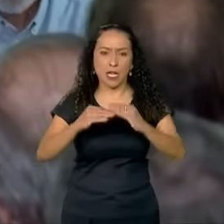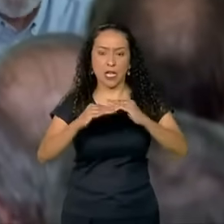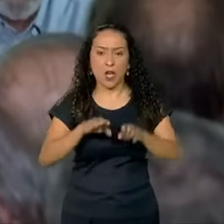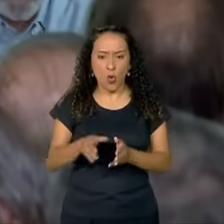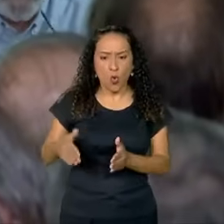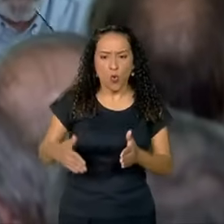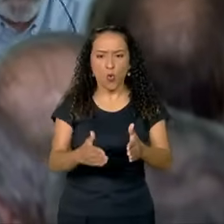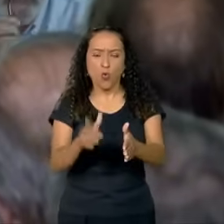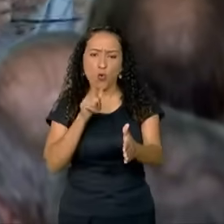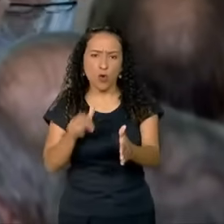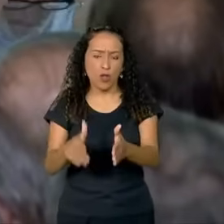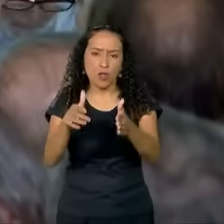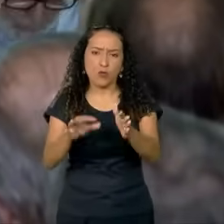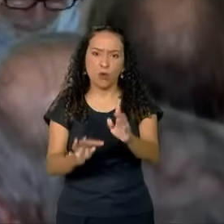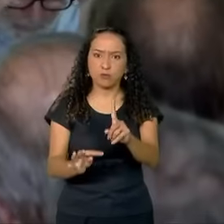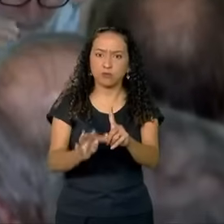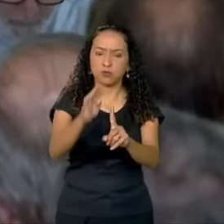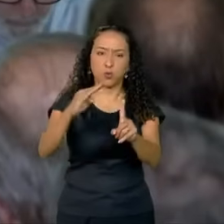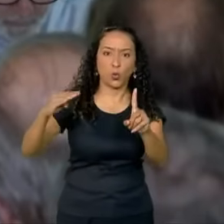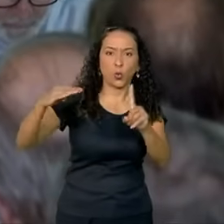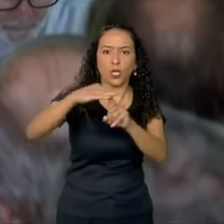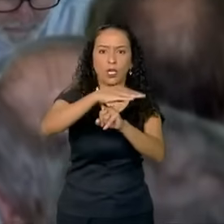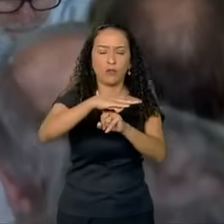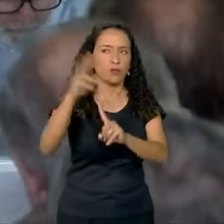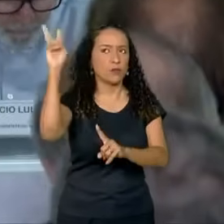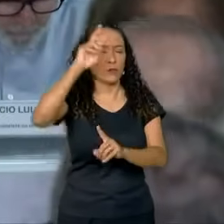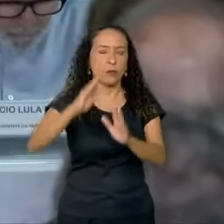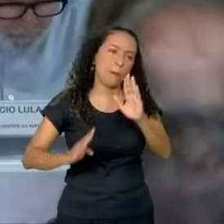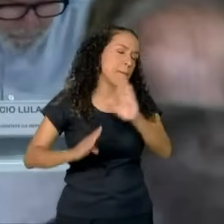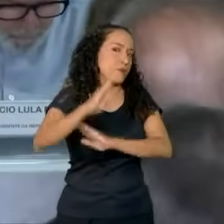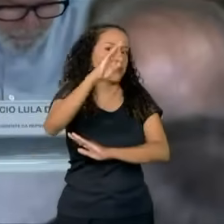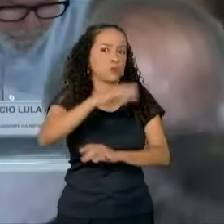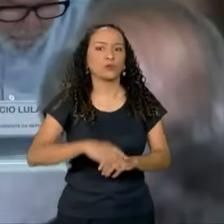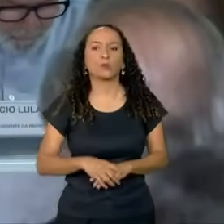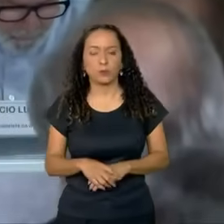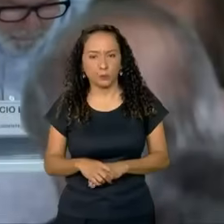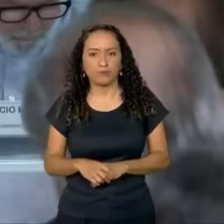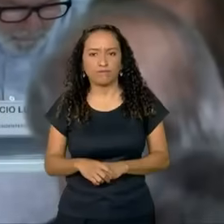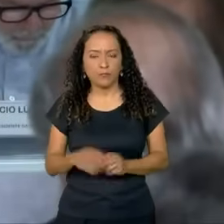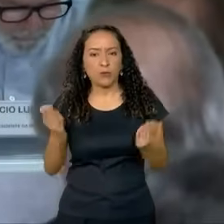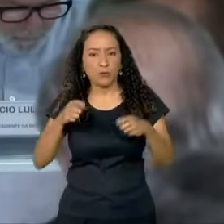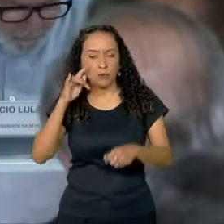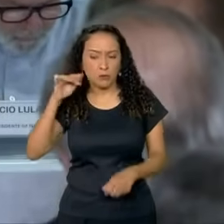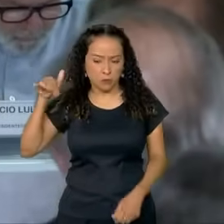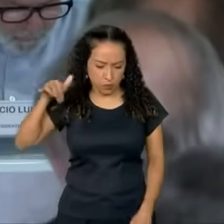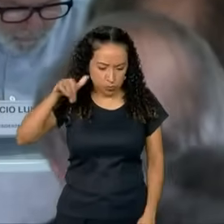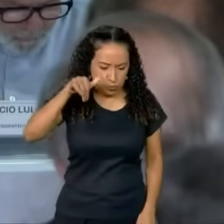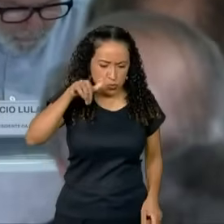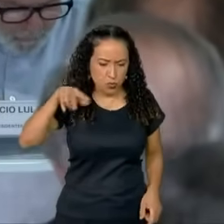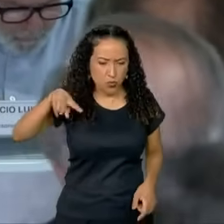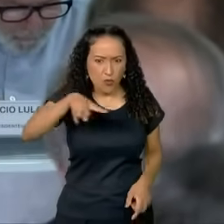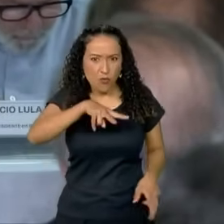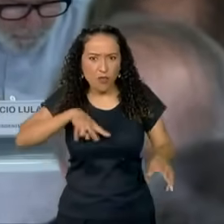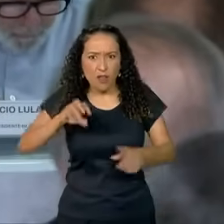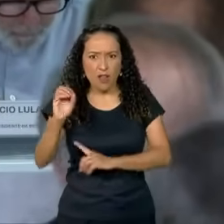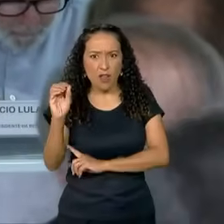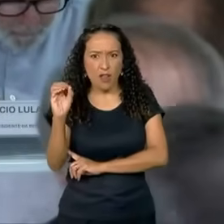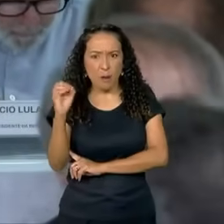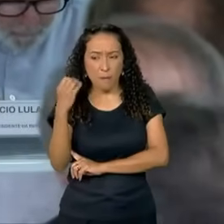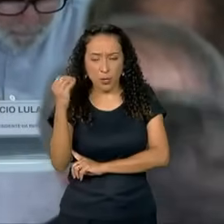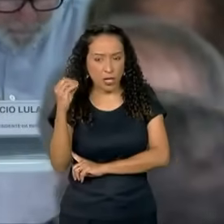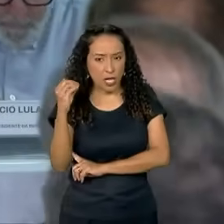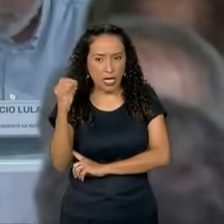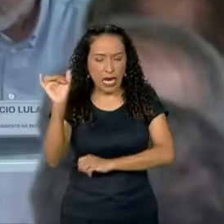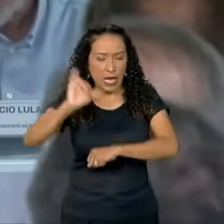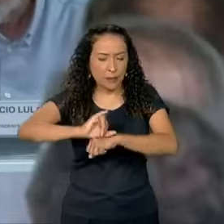rios, portanto, atingindo aqui, vocês tiveram a oportunidade de sobrevoar essa região. Porto Alegre, naturalmente, a capital, choca o